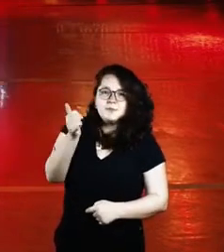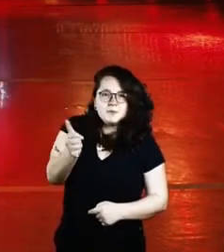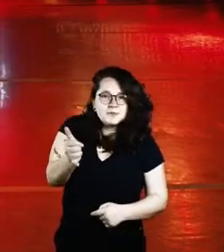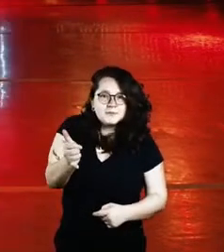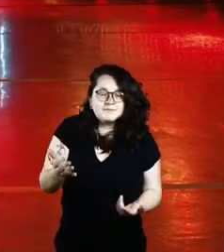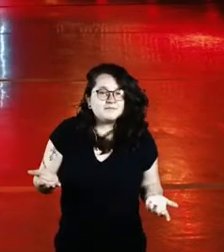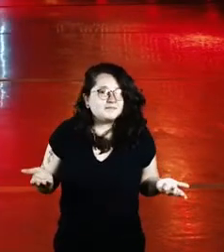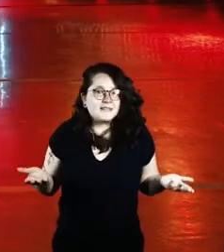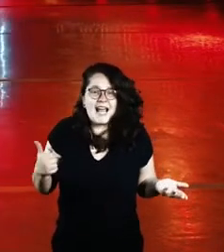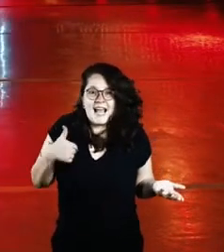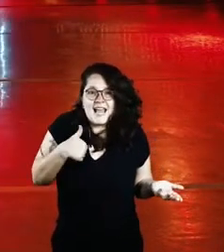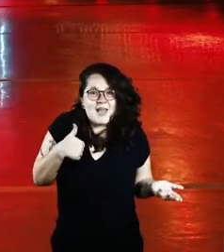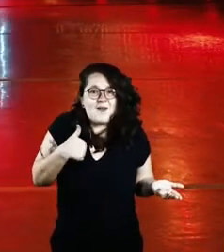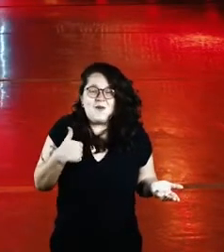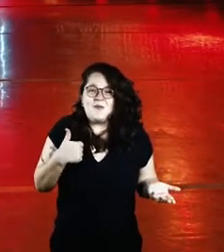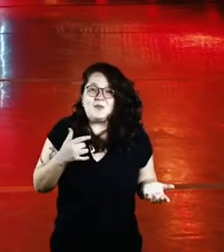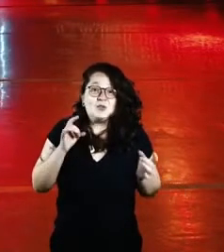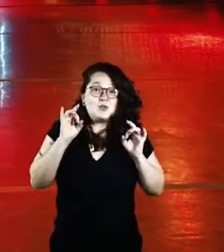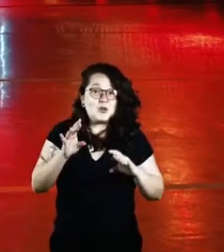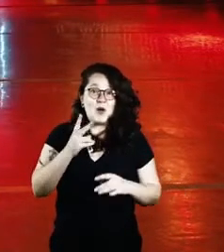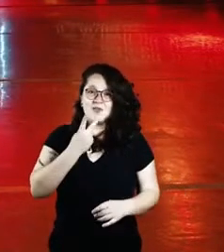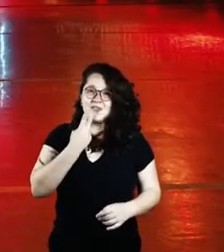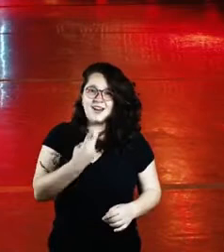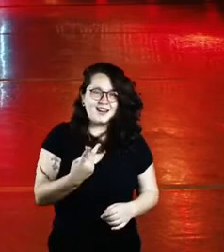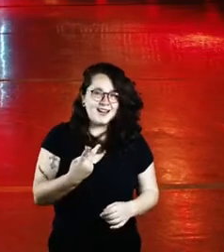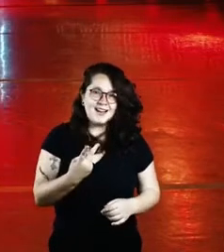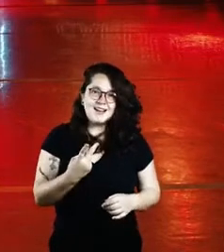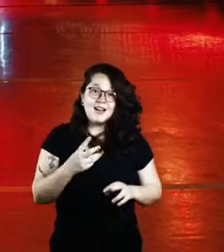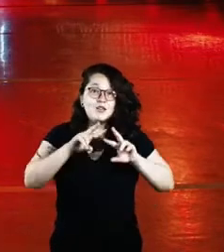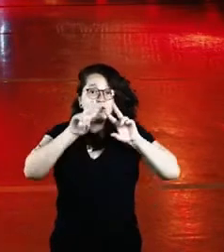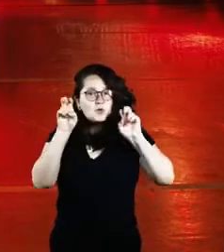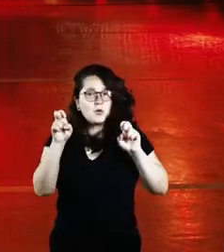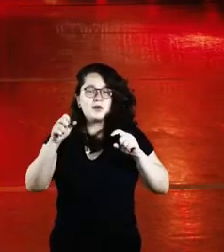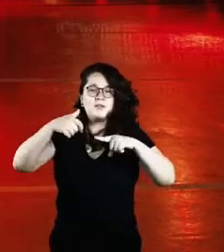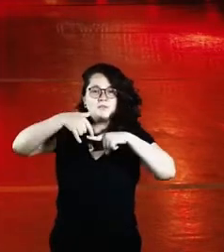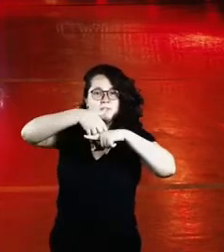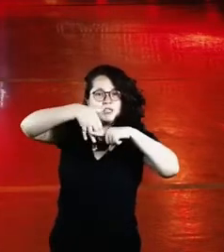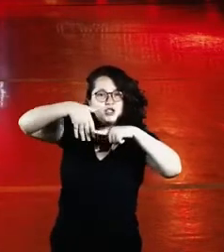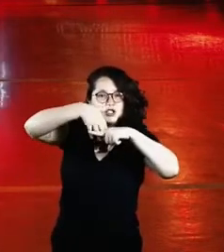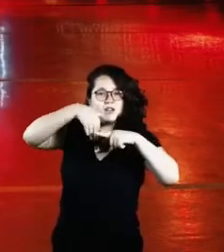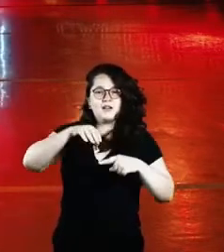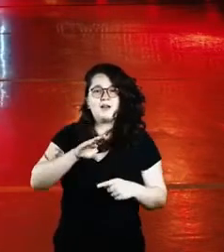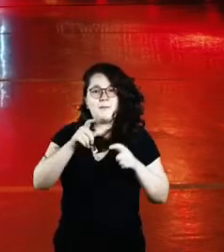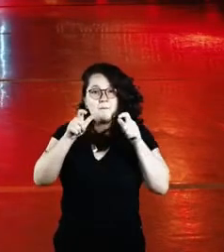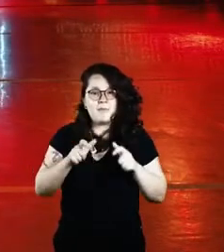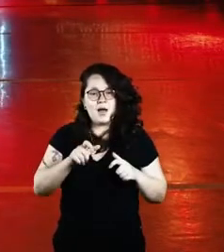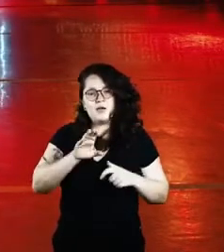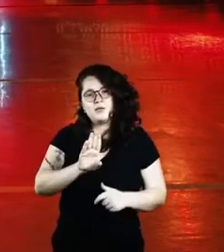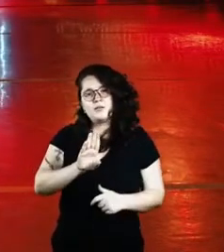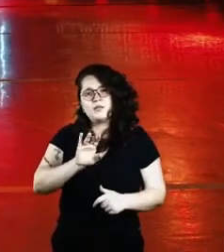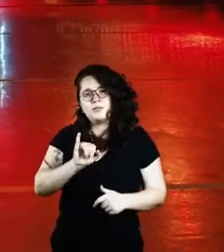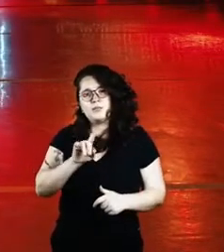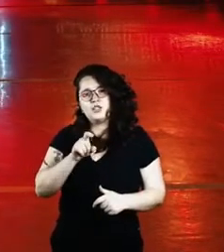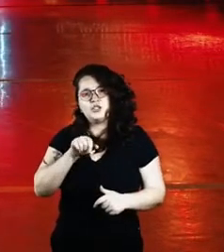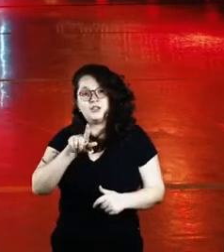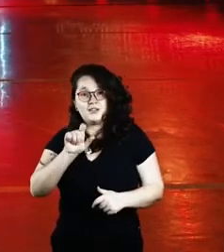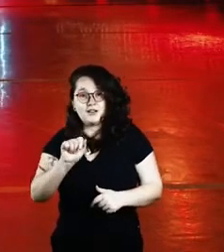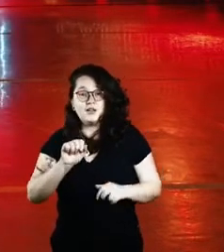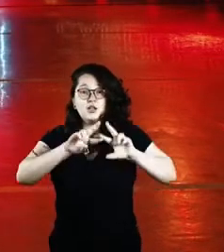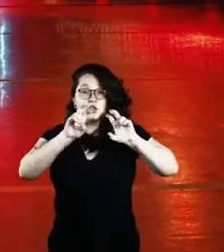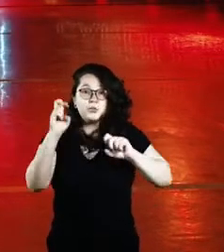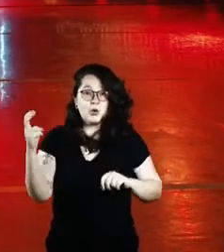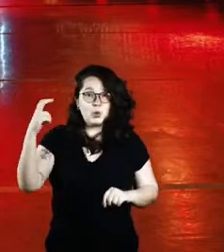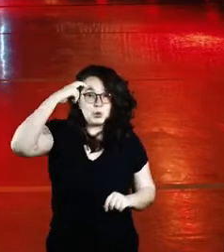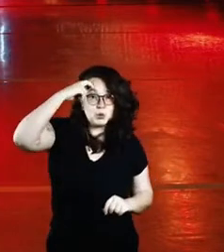eu falar... Vim aqui falar do Bixiga, a minha história de rap, da cultura hip hop, de tudo aquilo